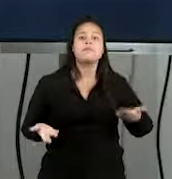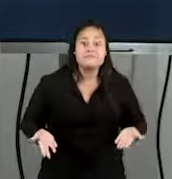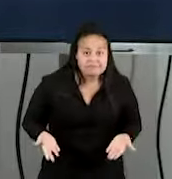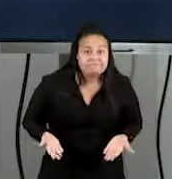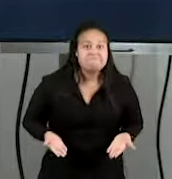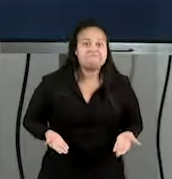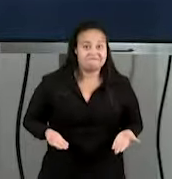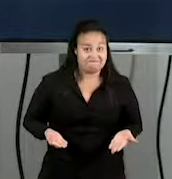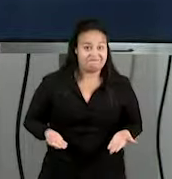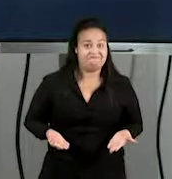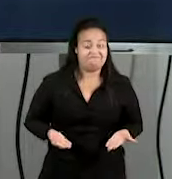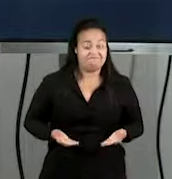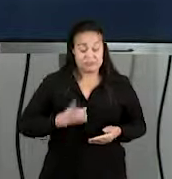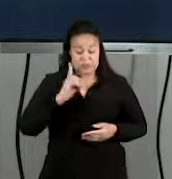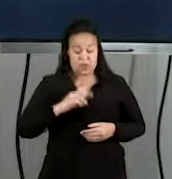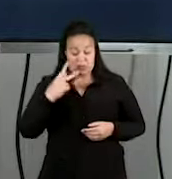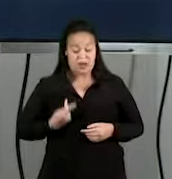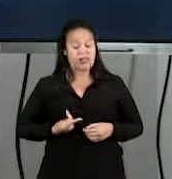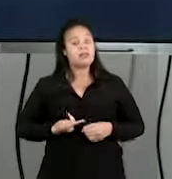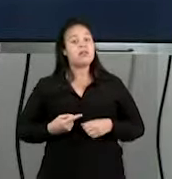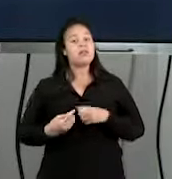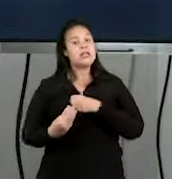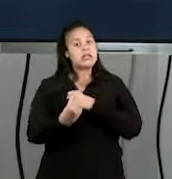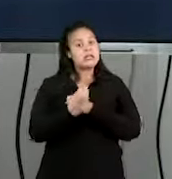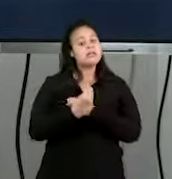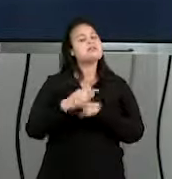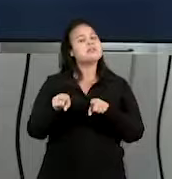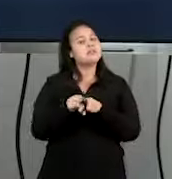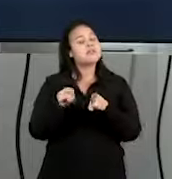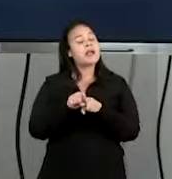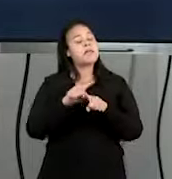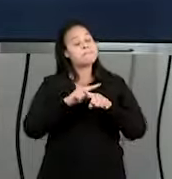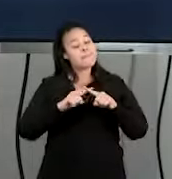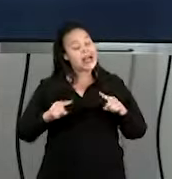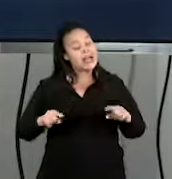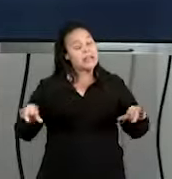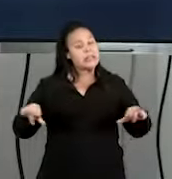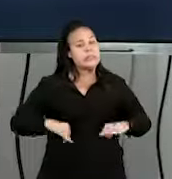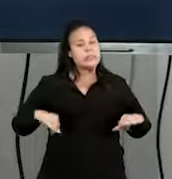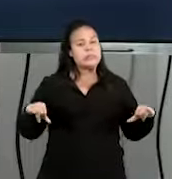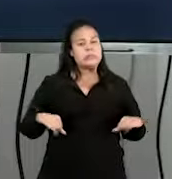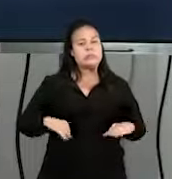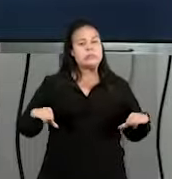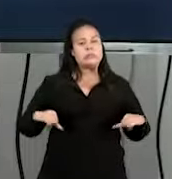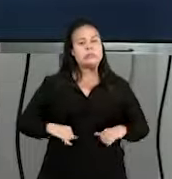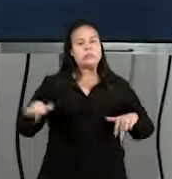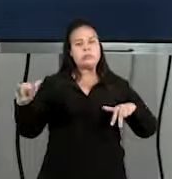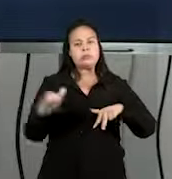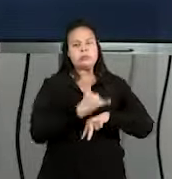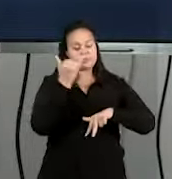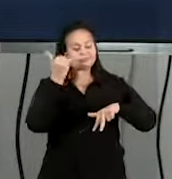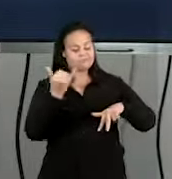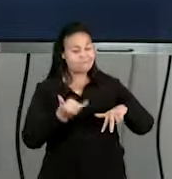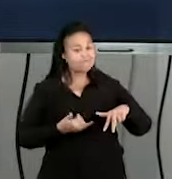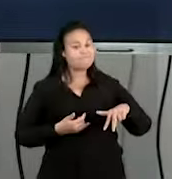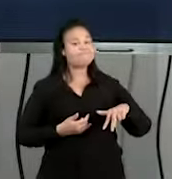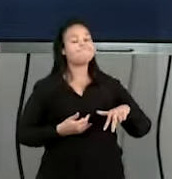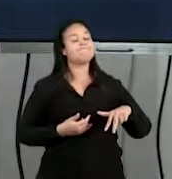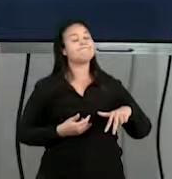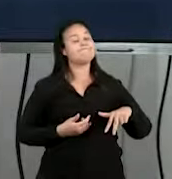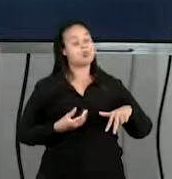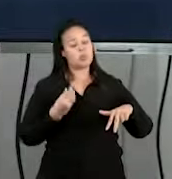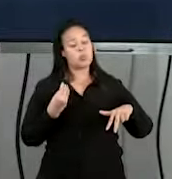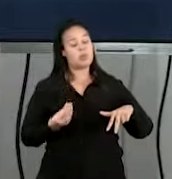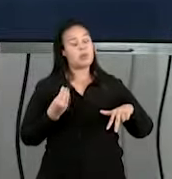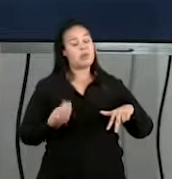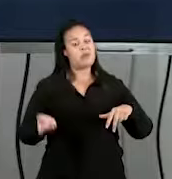também defendem essa pessoa. Mas uma vez que a pessoa já sofreu a agressão, não tem muito o que fazer, não